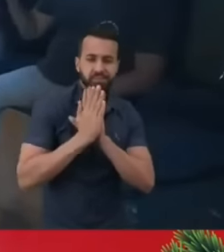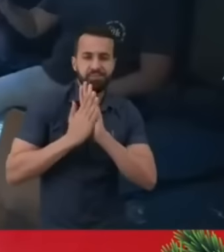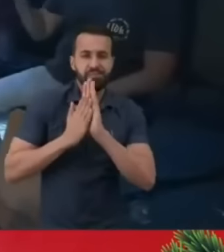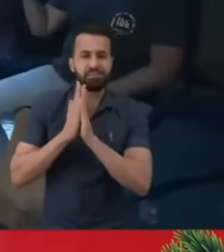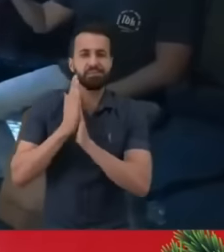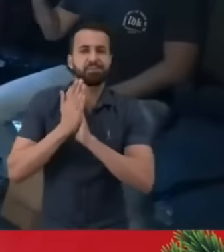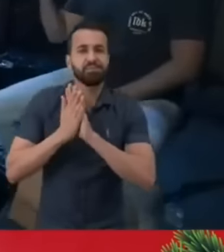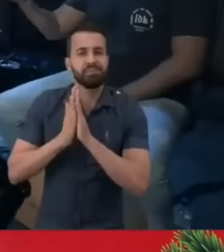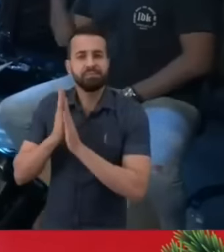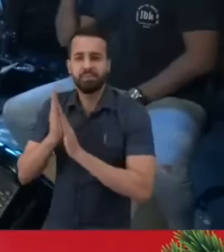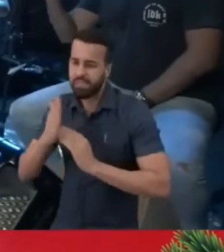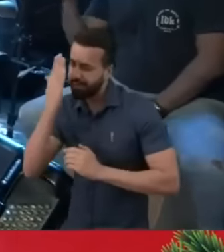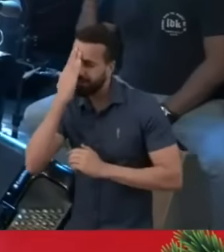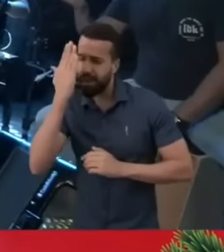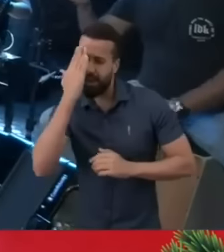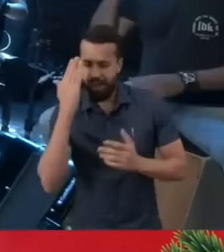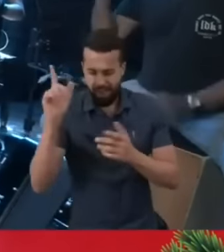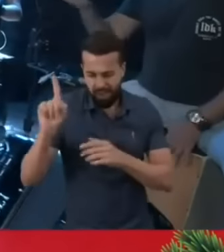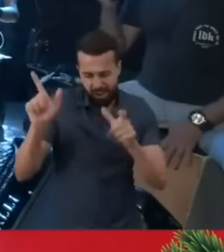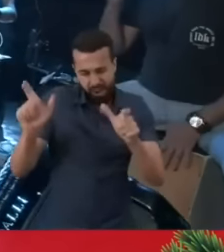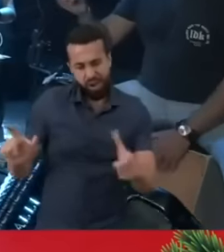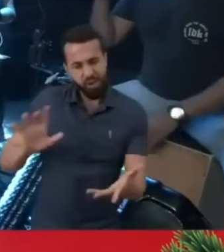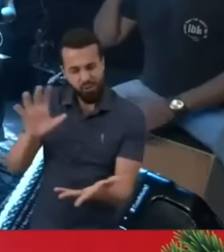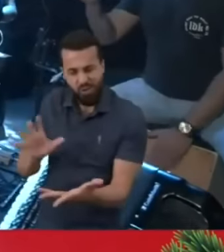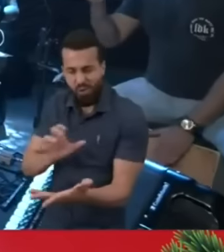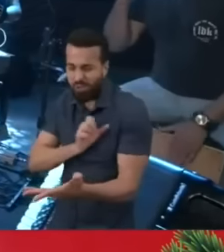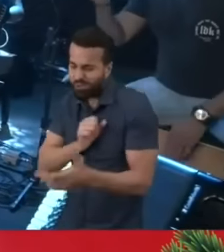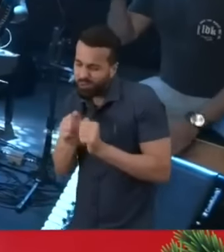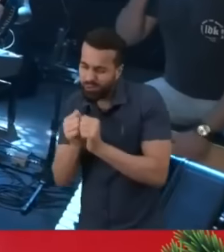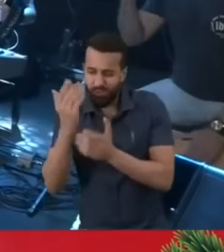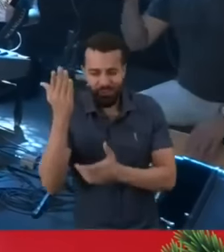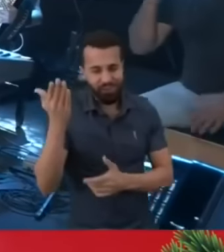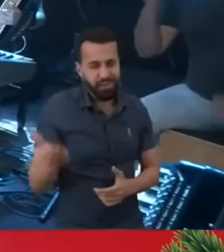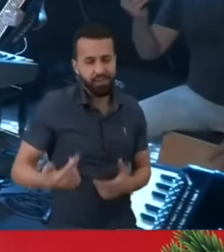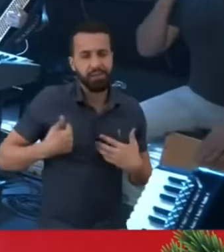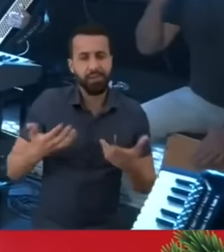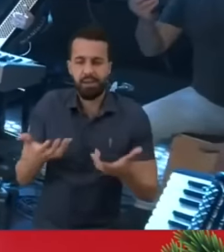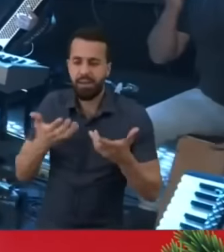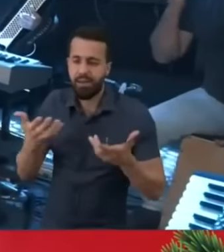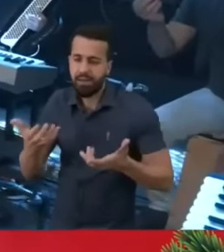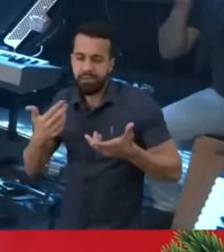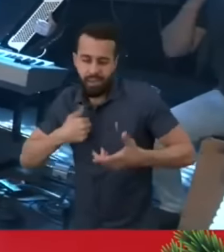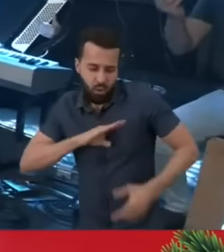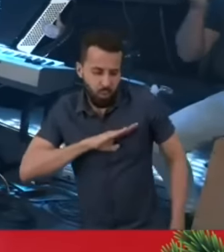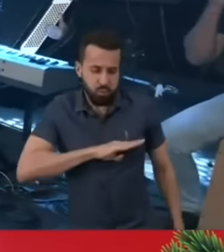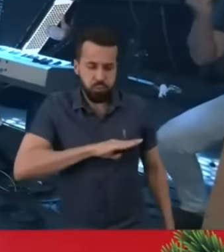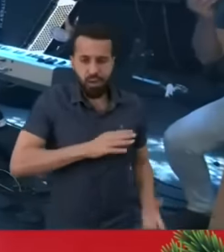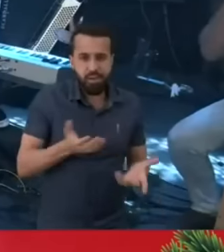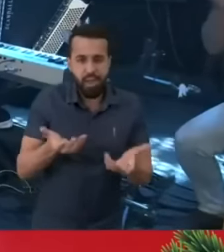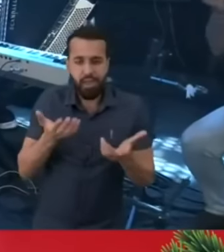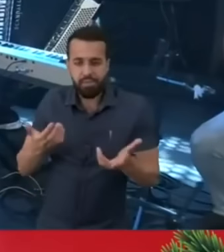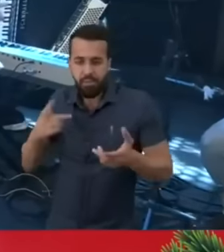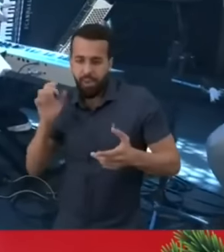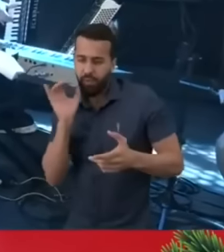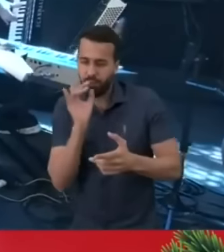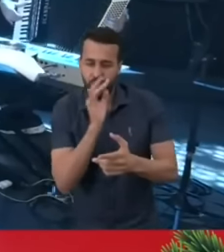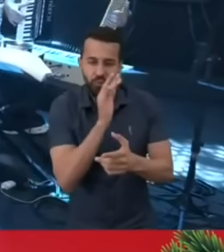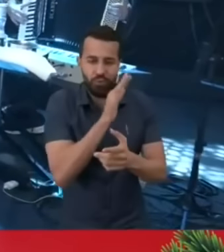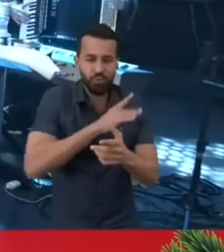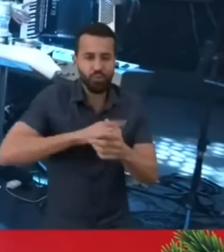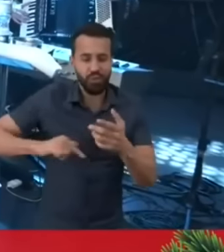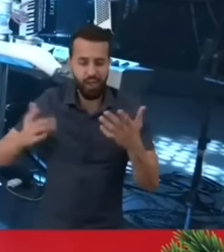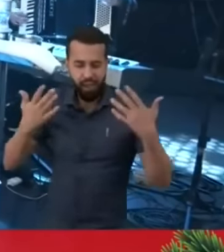Você é um defeito que eu gosto de ter. Sou pra errar, tem que ser com você. Quero sua cama passageira, a sua temperatura.